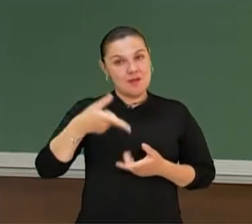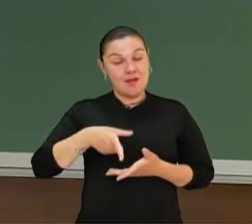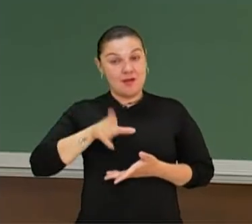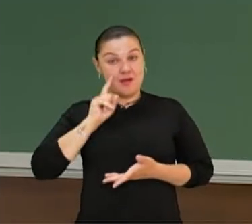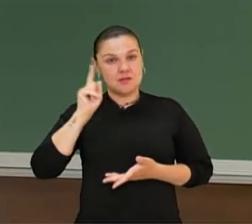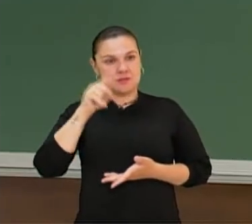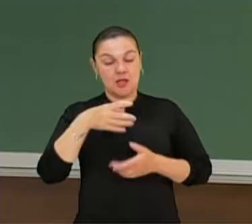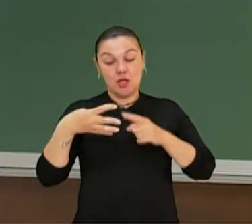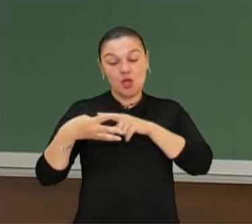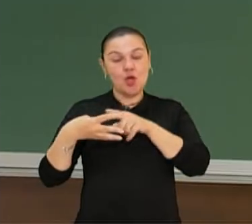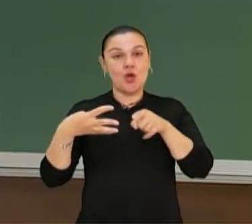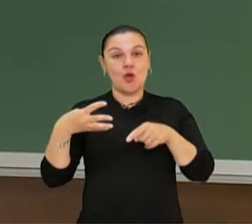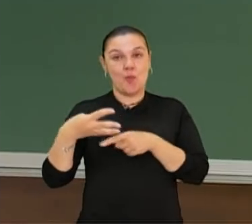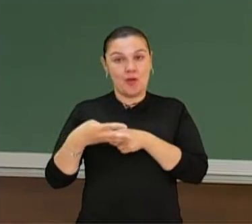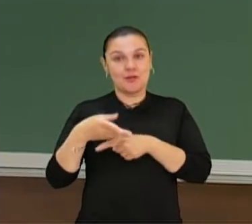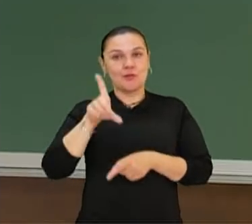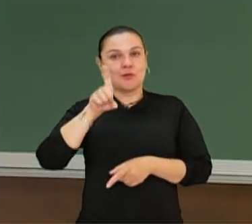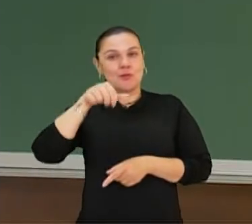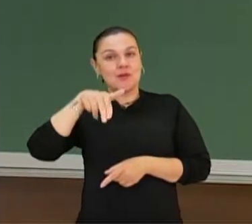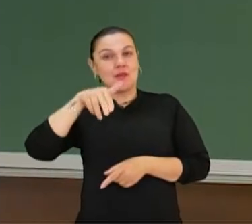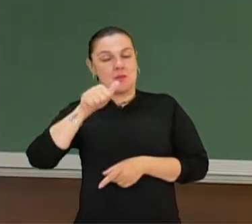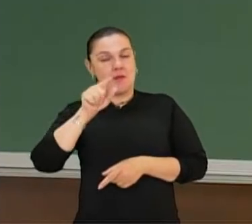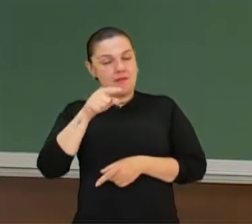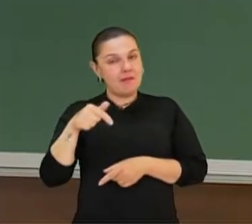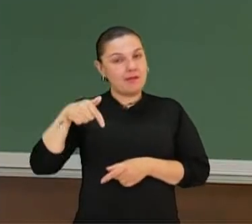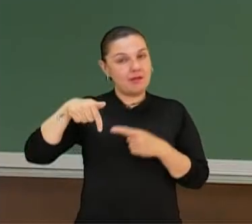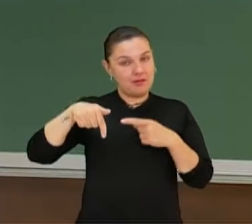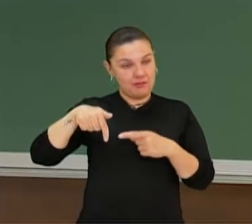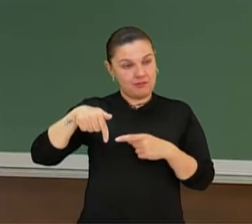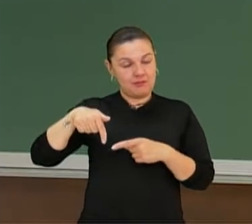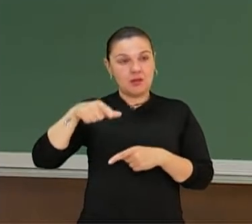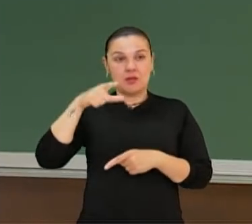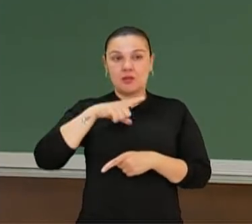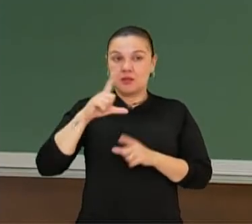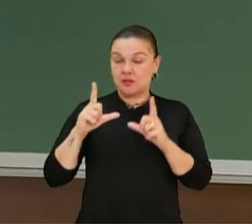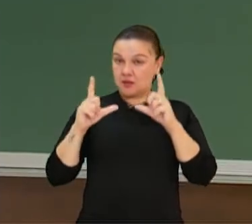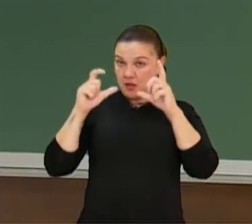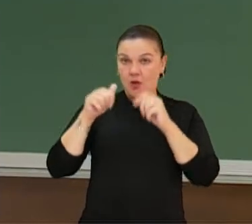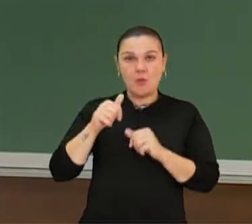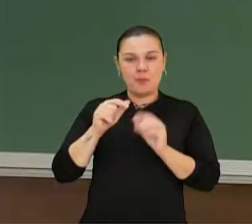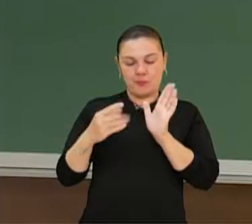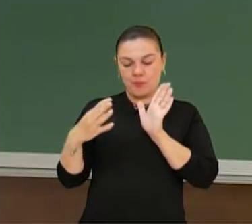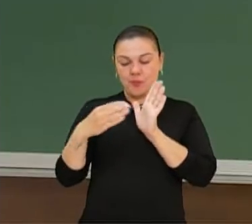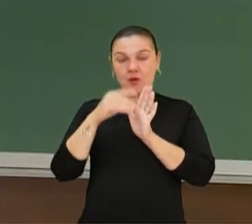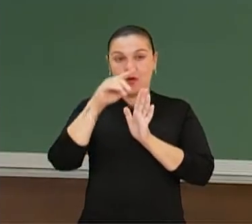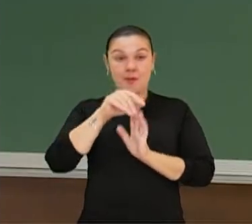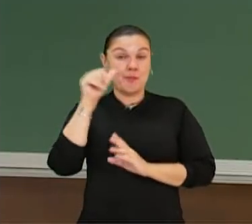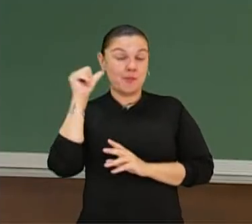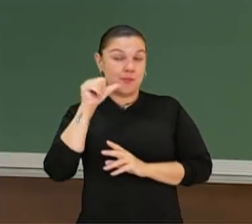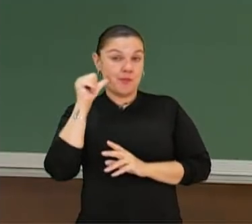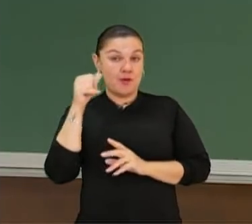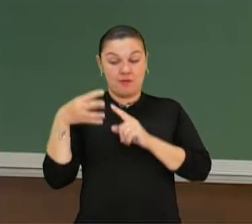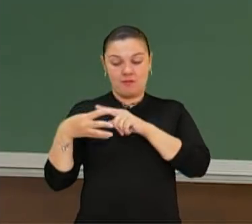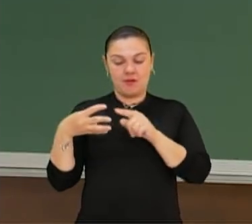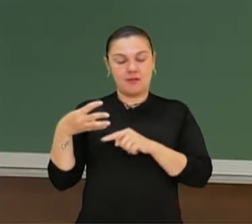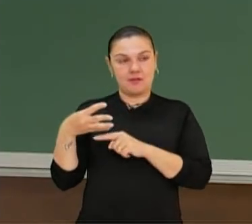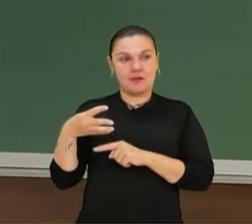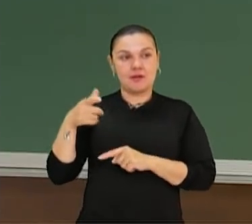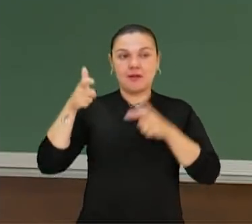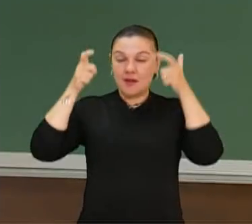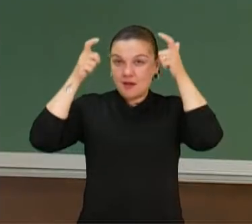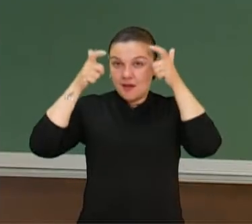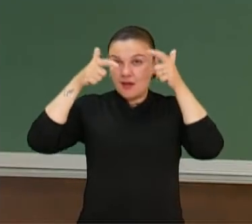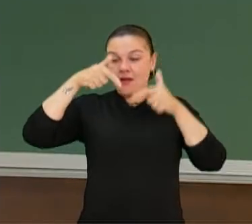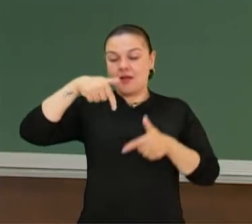nós temos 4 damas. Ela é representada pela letra Q, tem a figura de 4 mulheres, né? E o Q é o Queen,